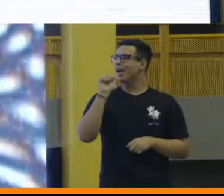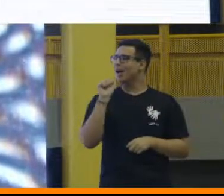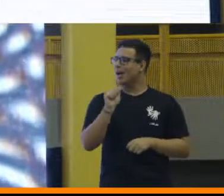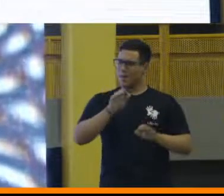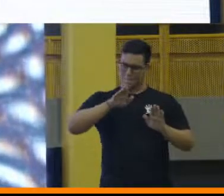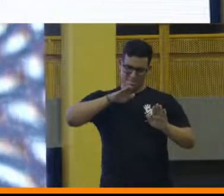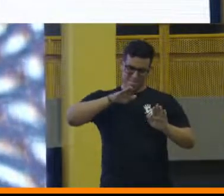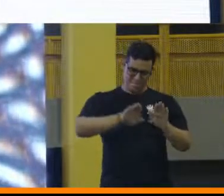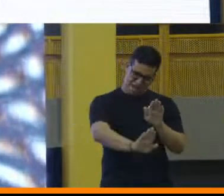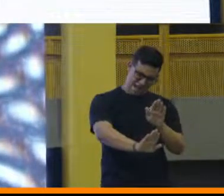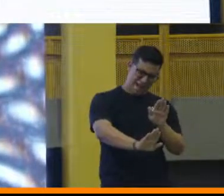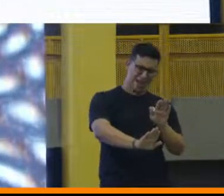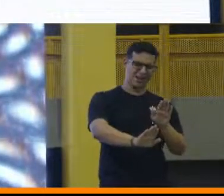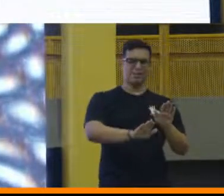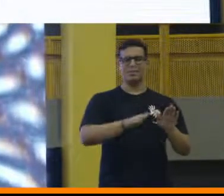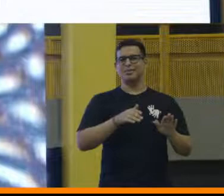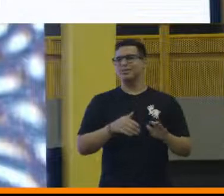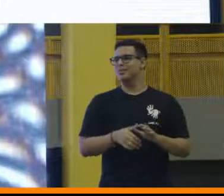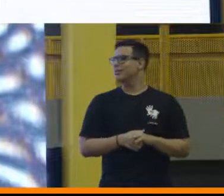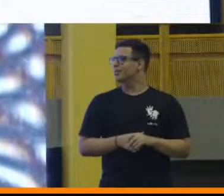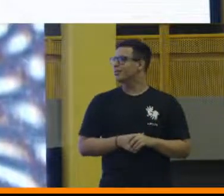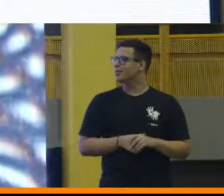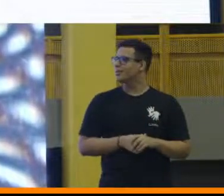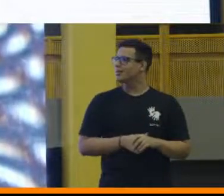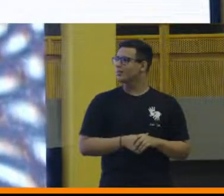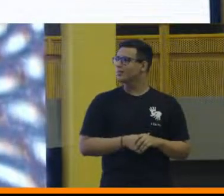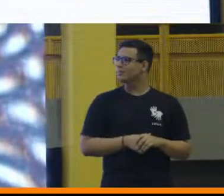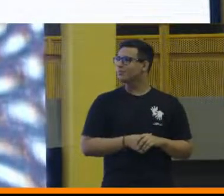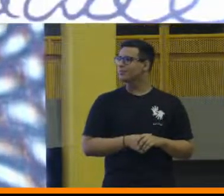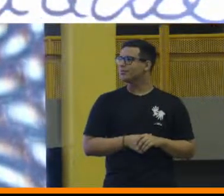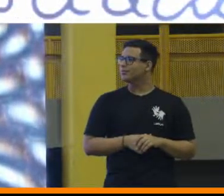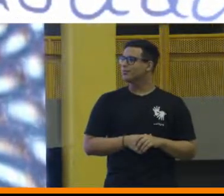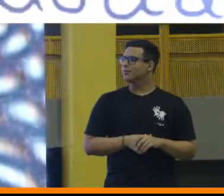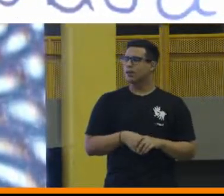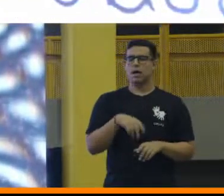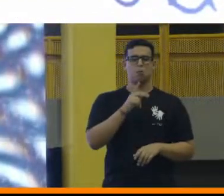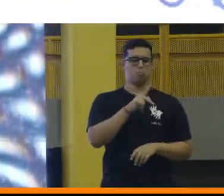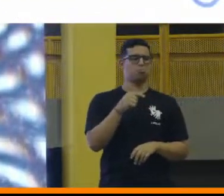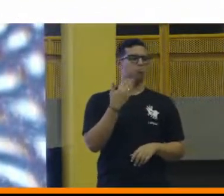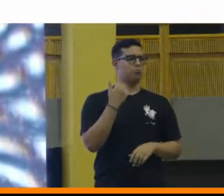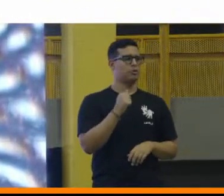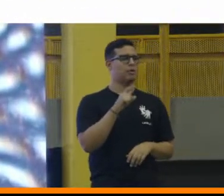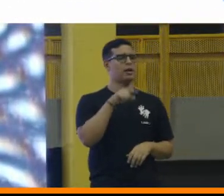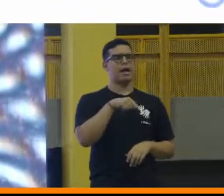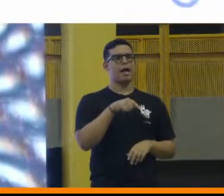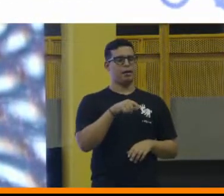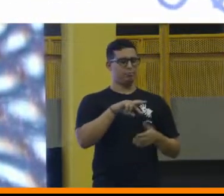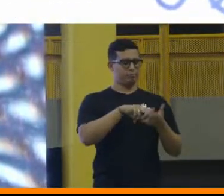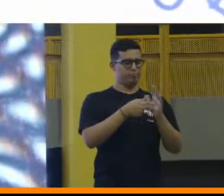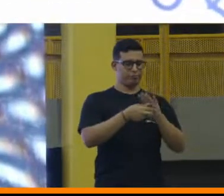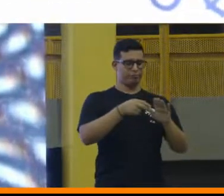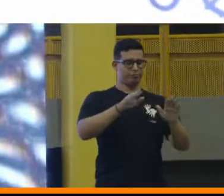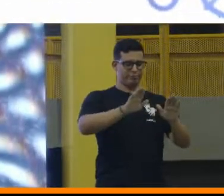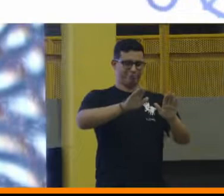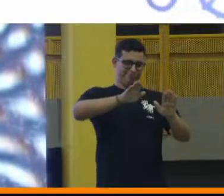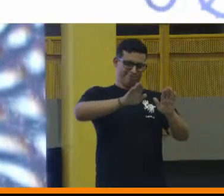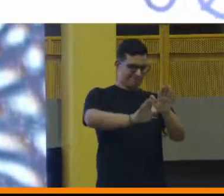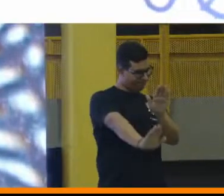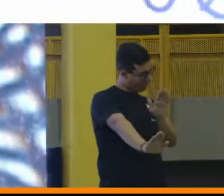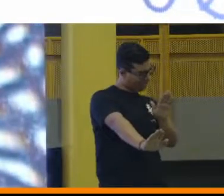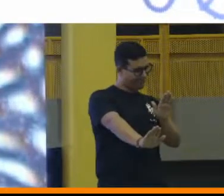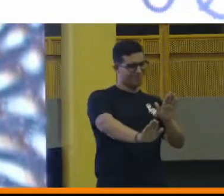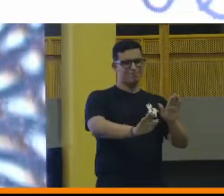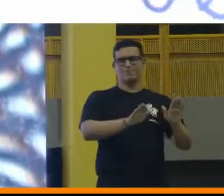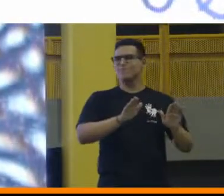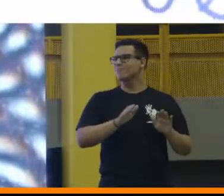o que significava acelerar? Você fala, professor, eu sei, é pisar naquele pedalzinho chamado